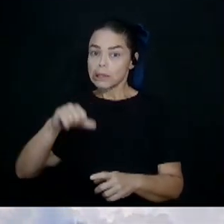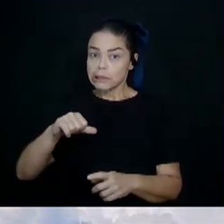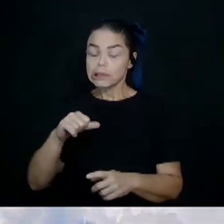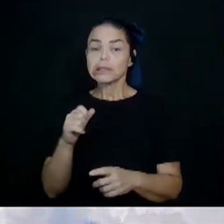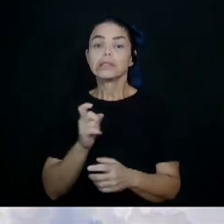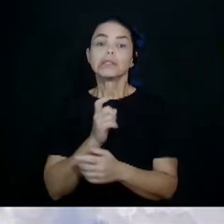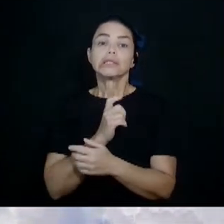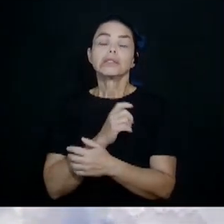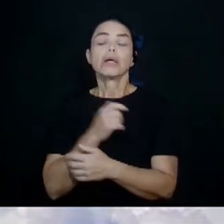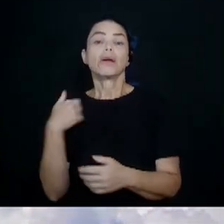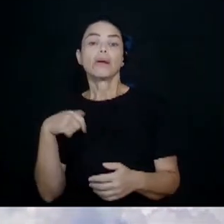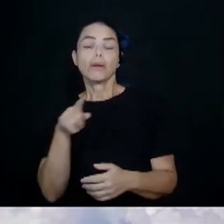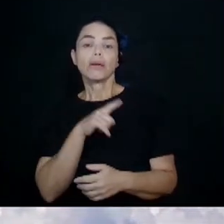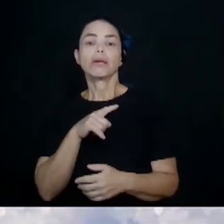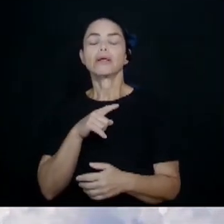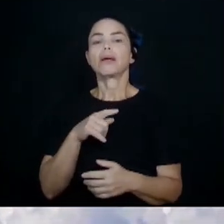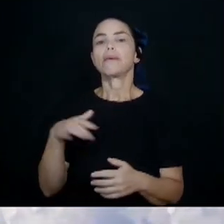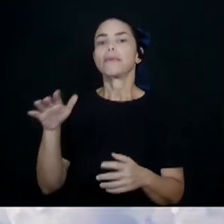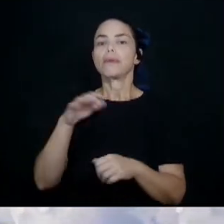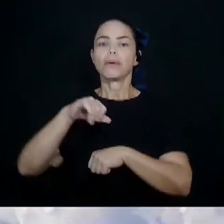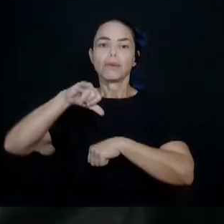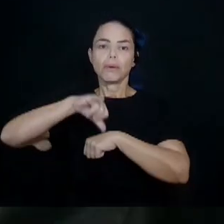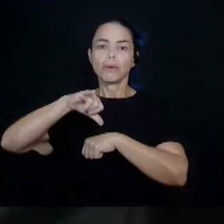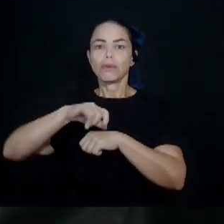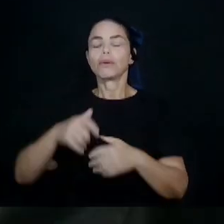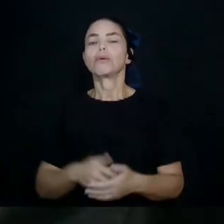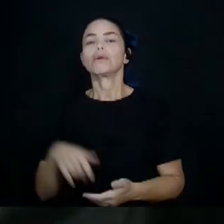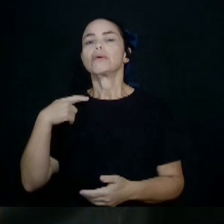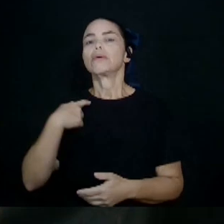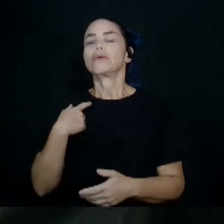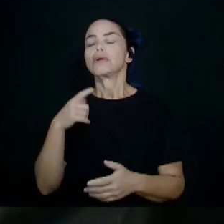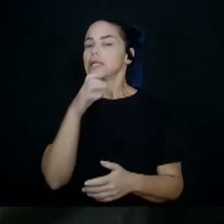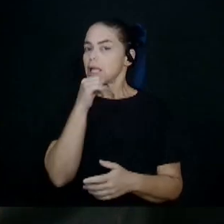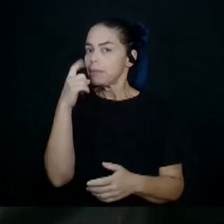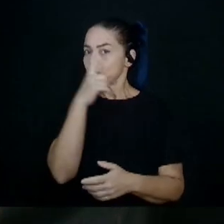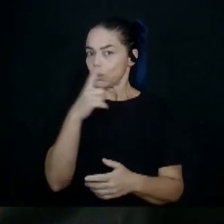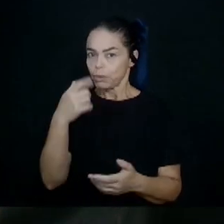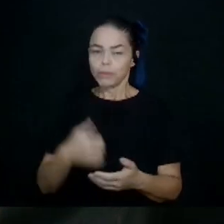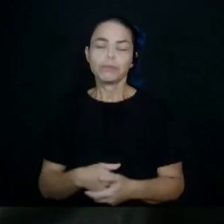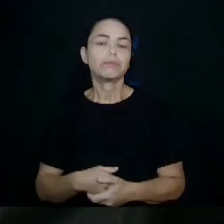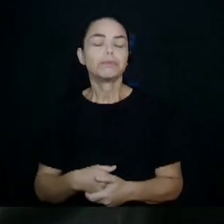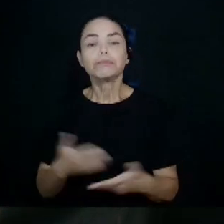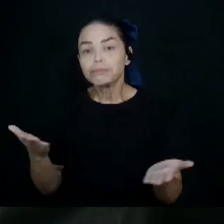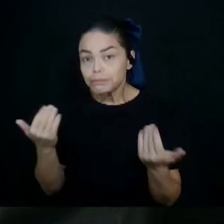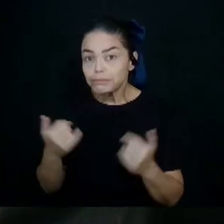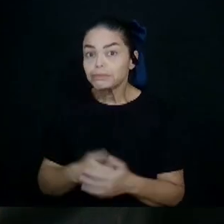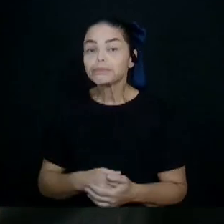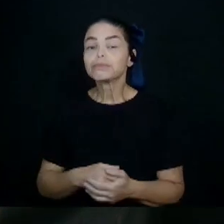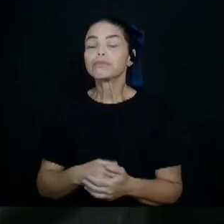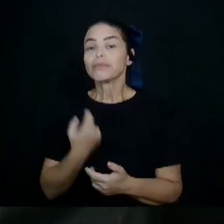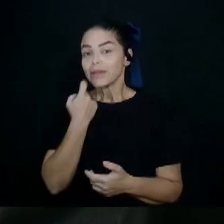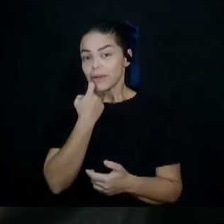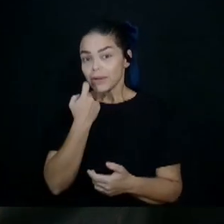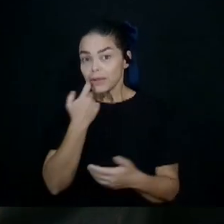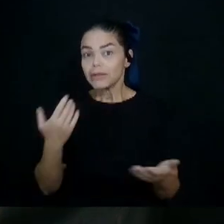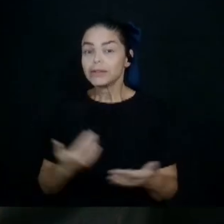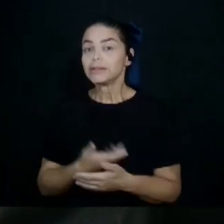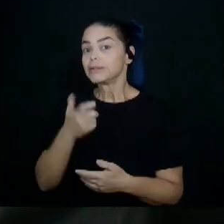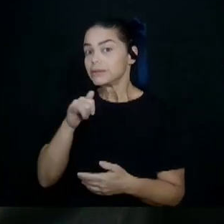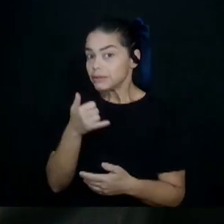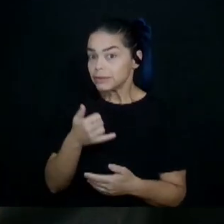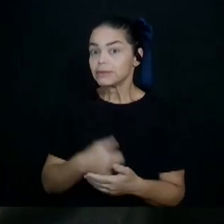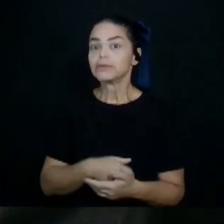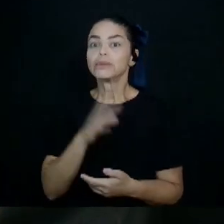para a nossa metrópole para este final de semana. Vamos lá então, sextamos e aproveita. Olha só que